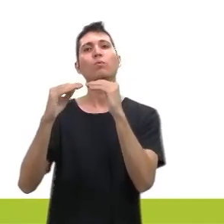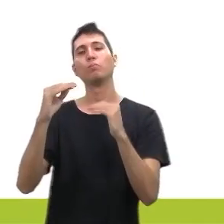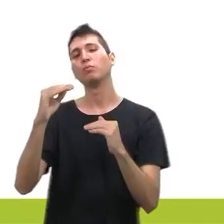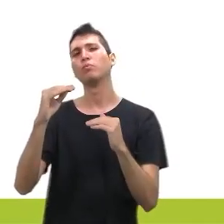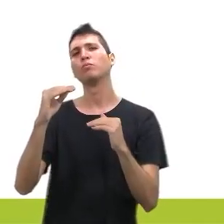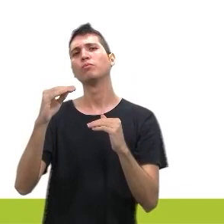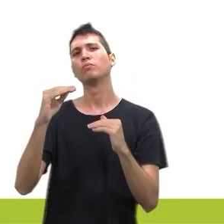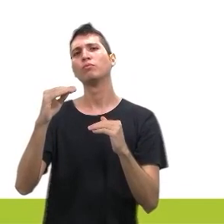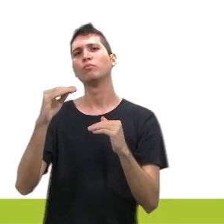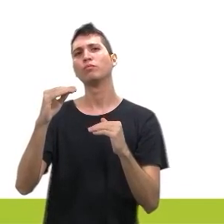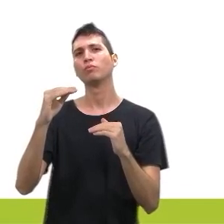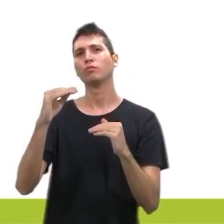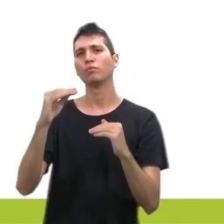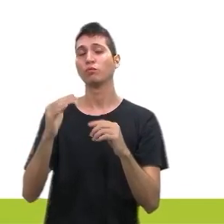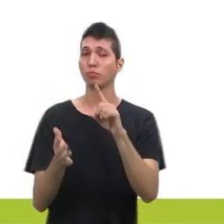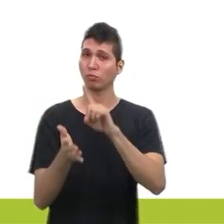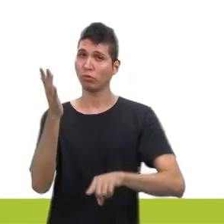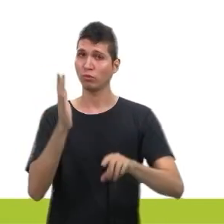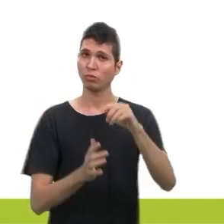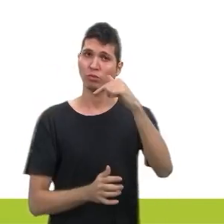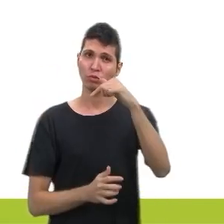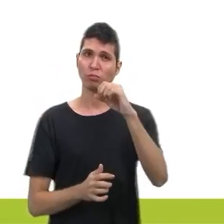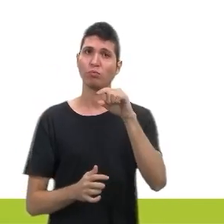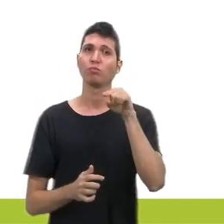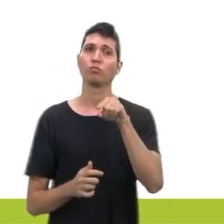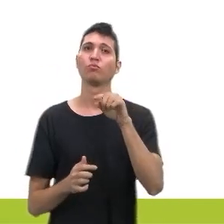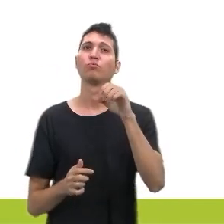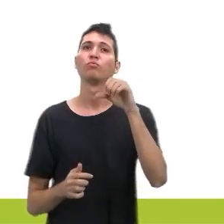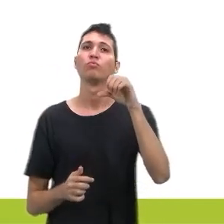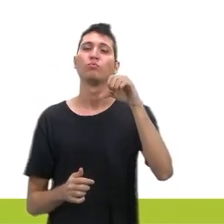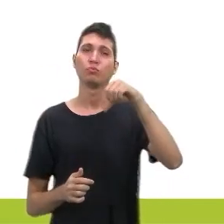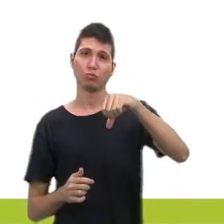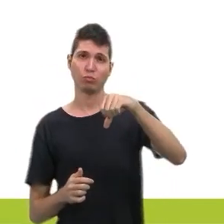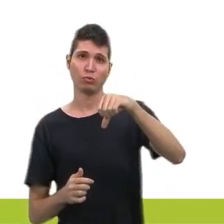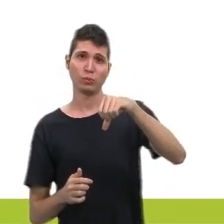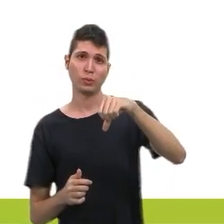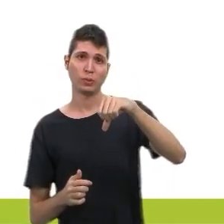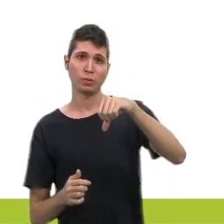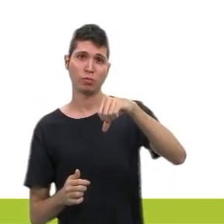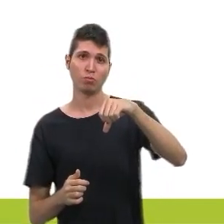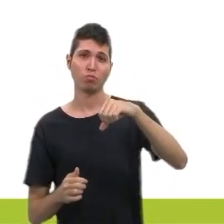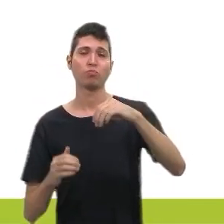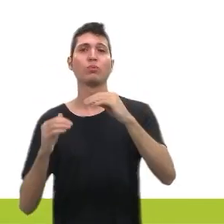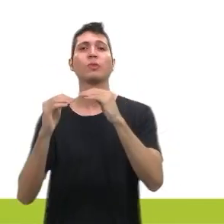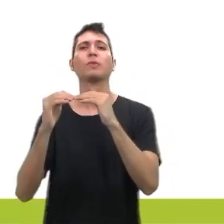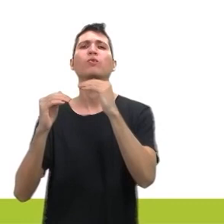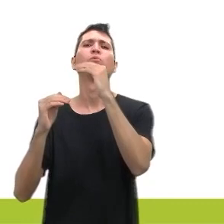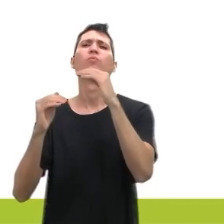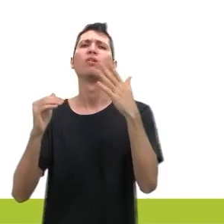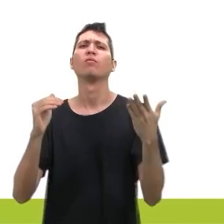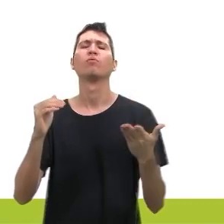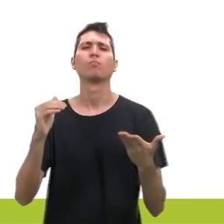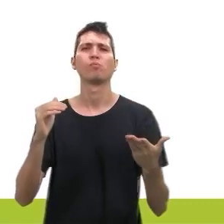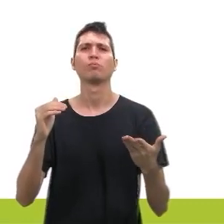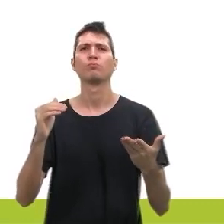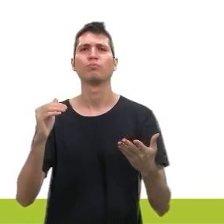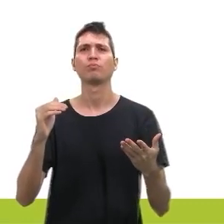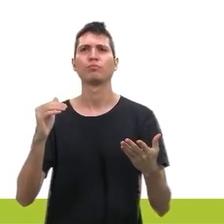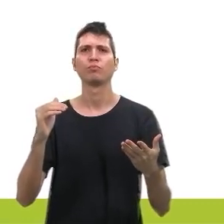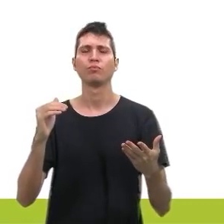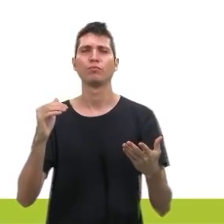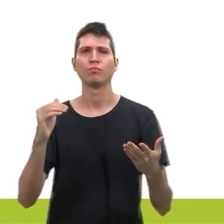Eu posso eliminar esse cara aqui, ó, que é o 7,9. Aí sobrou quem? Sobrou agora o maior. Quem é o maior possível? Esse cara aqui,